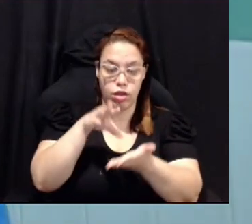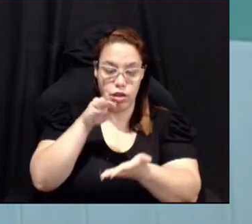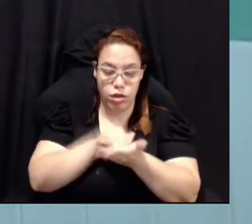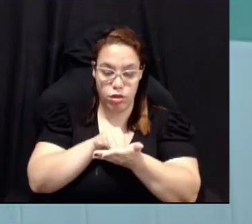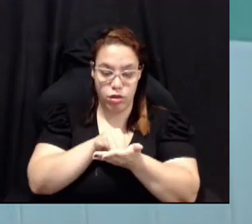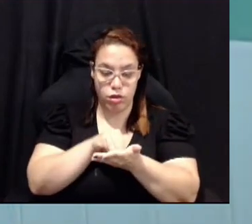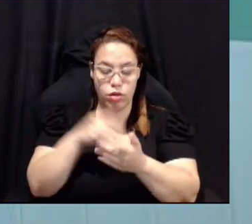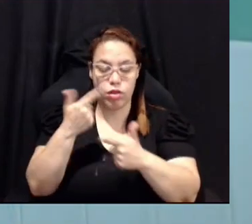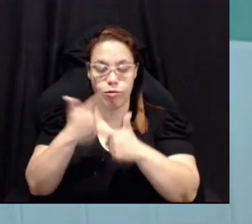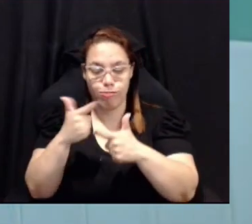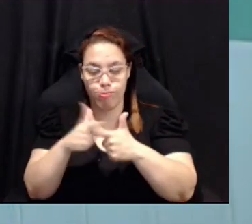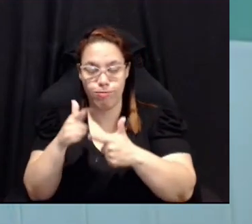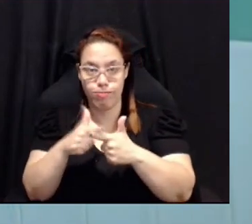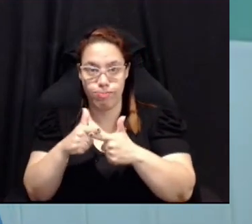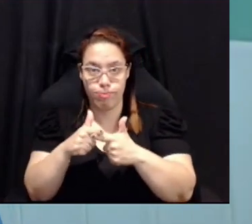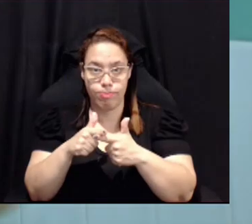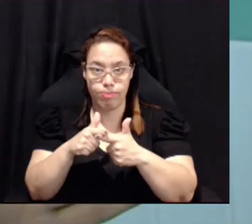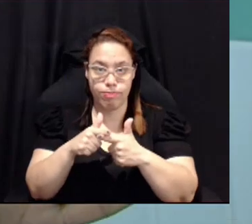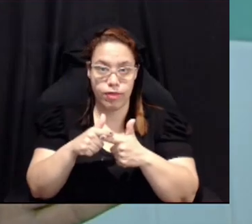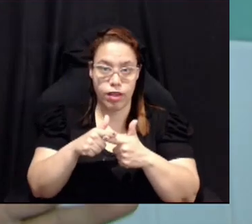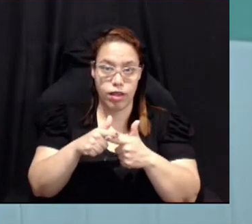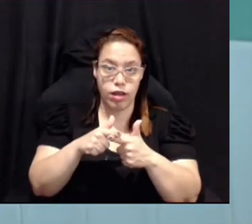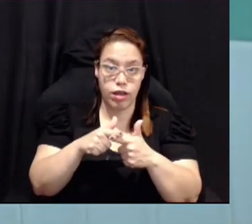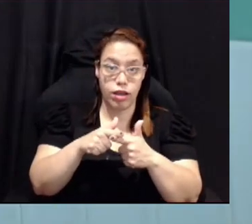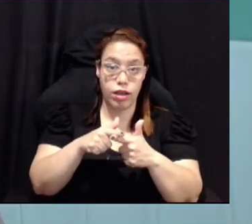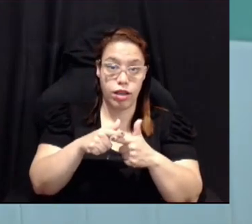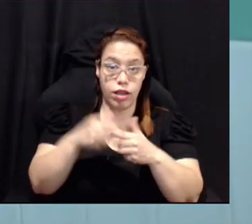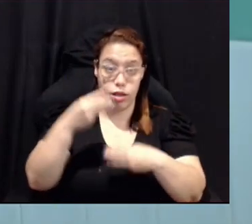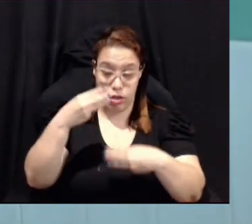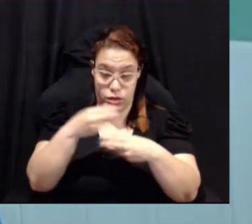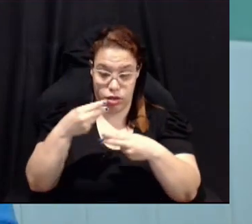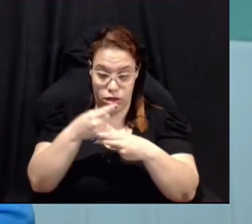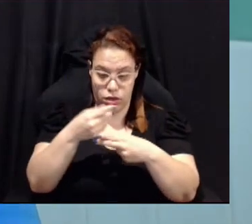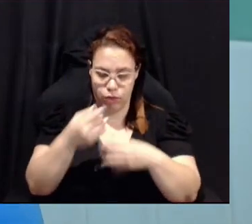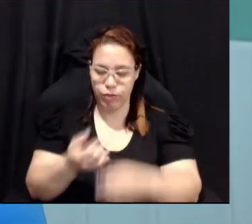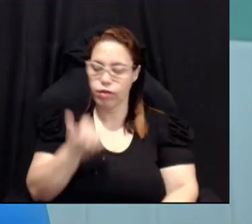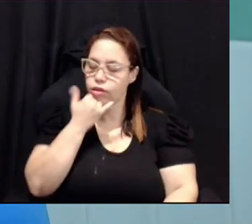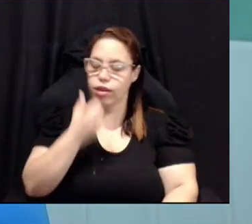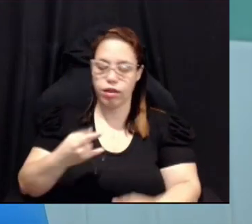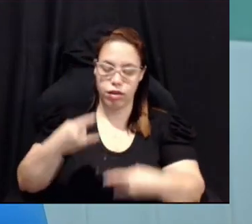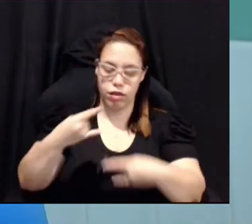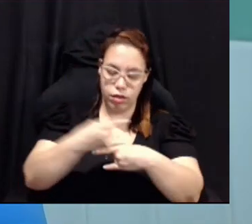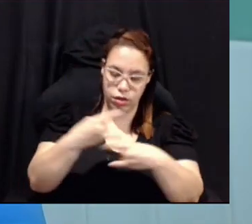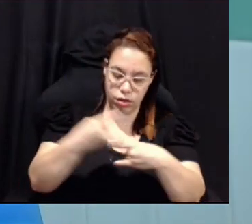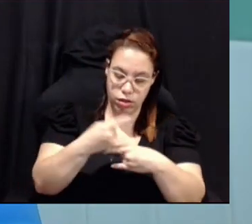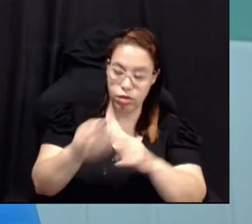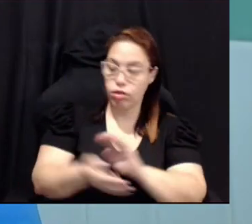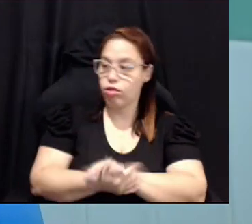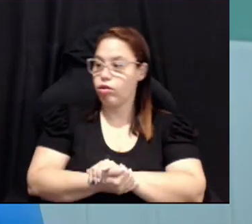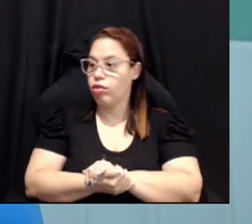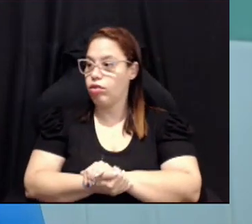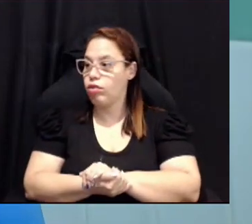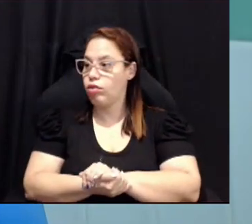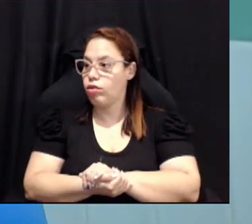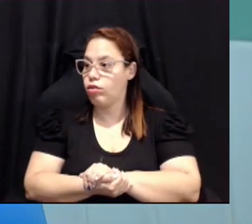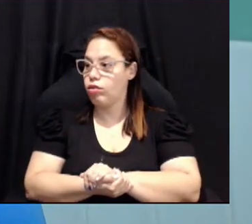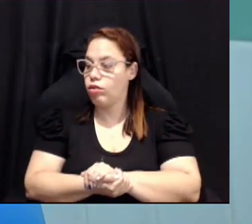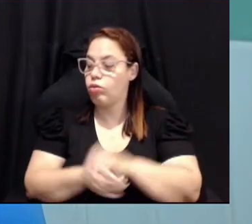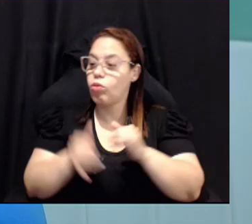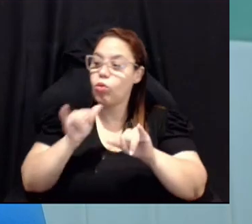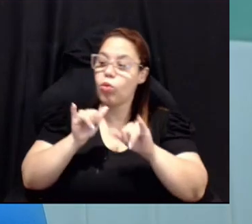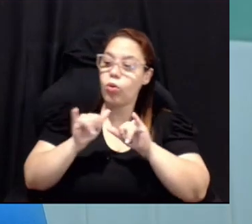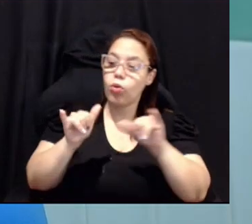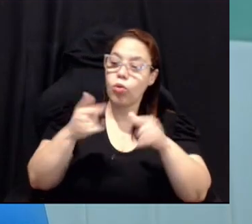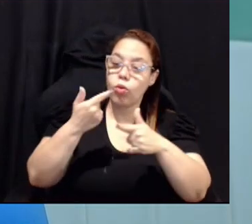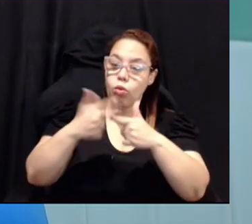pronunciou na live que ela fez de início, para dar a largada do imposto de renda, ela fez uma live e ela se pronunciou que ela teve alguns problemas